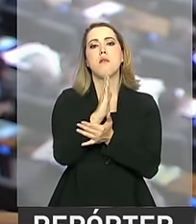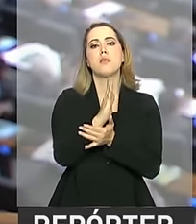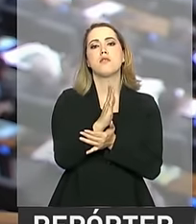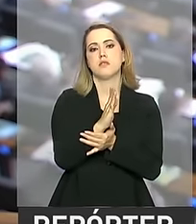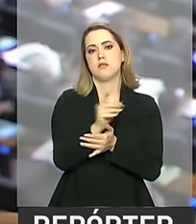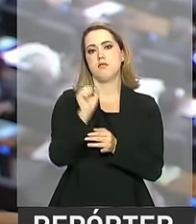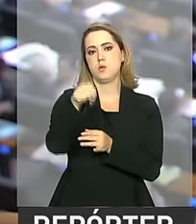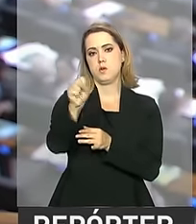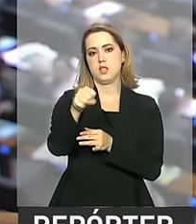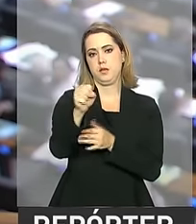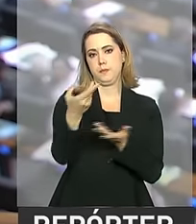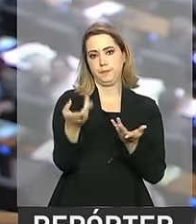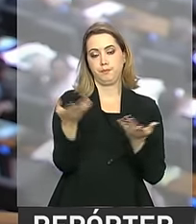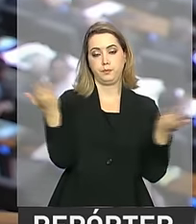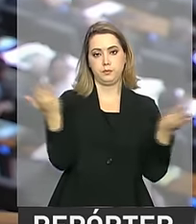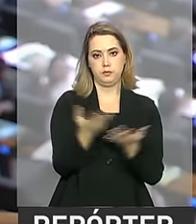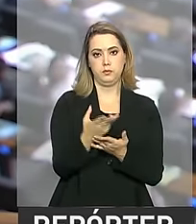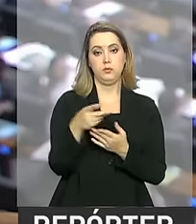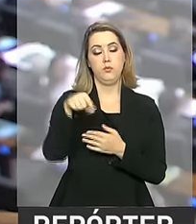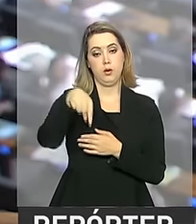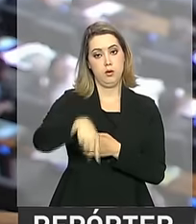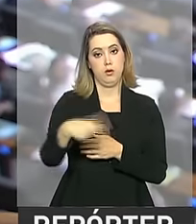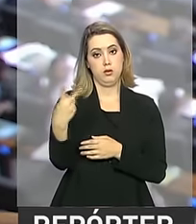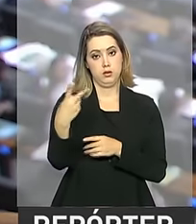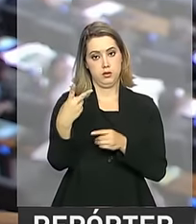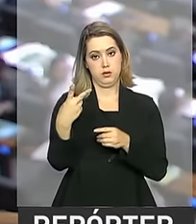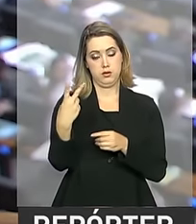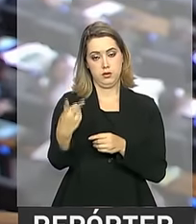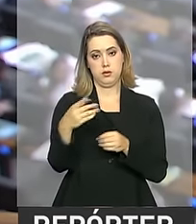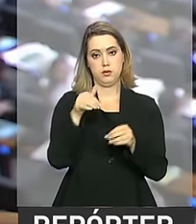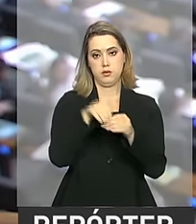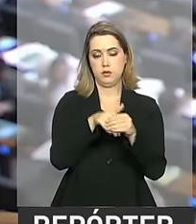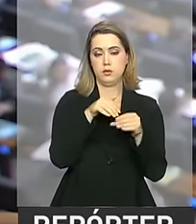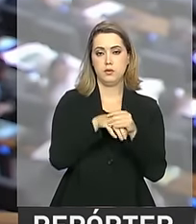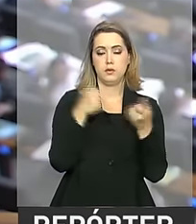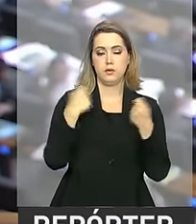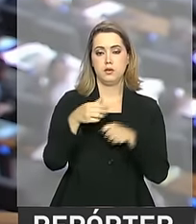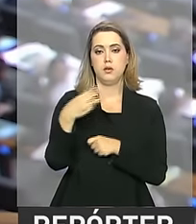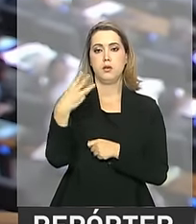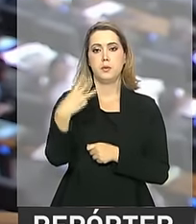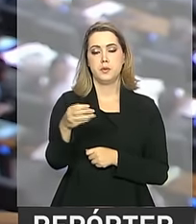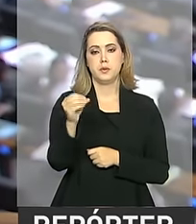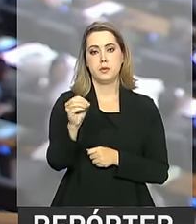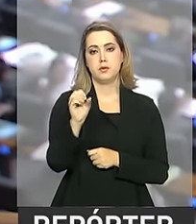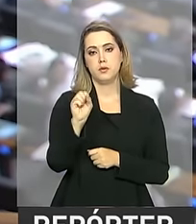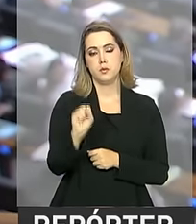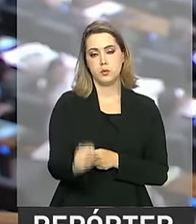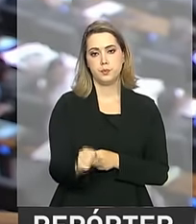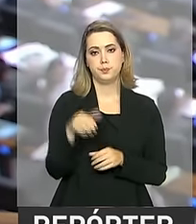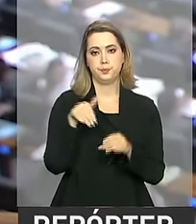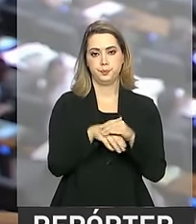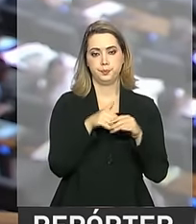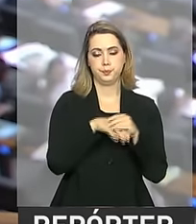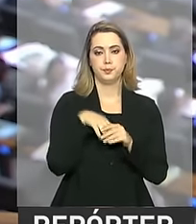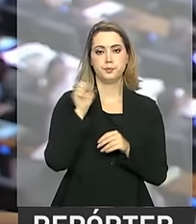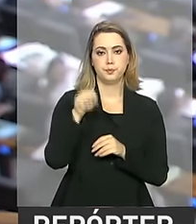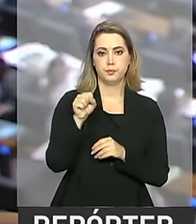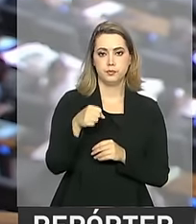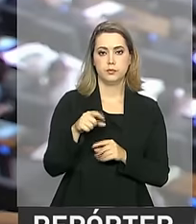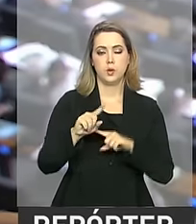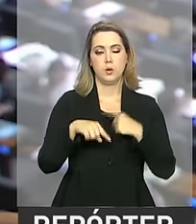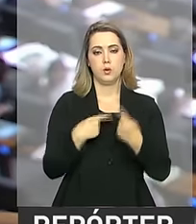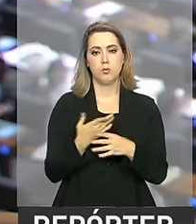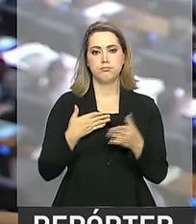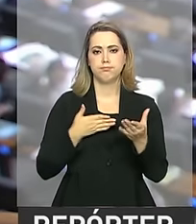Neste segundo turno, são necessários pelo menos 308 votos favoráveis. Caso a proposta seja aprovada, segue para o